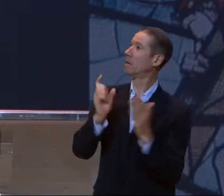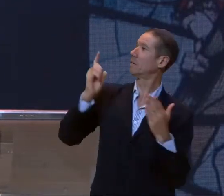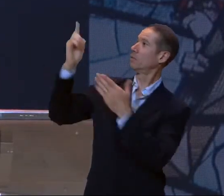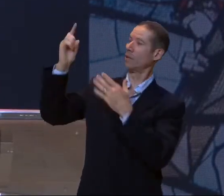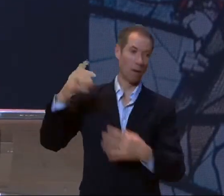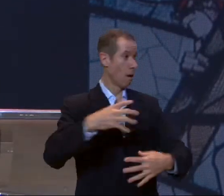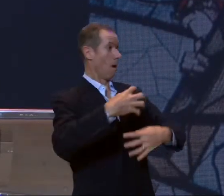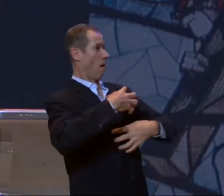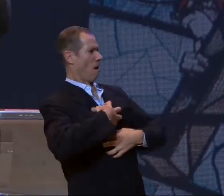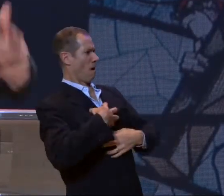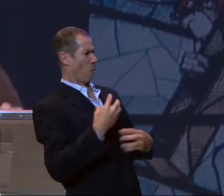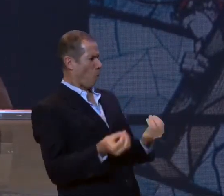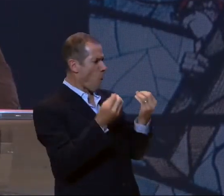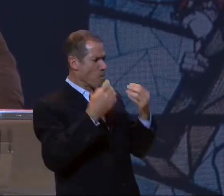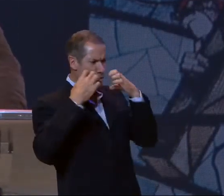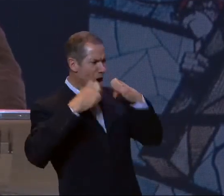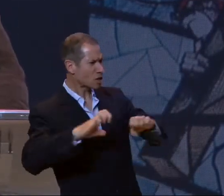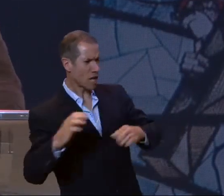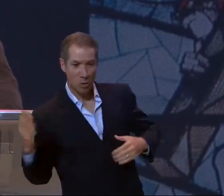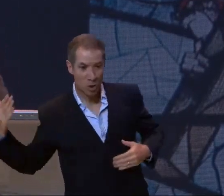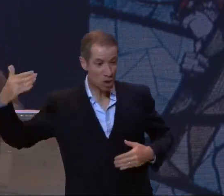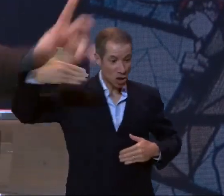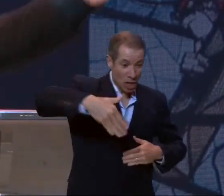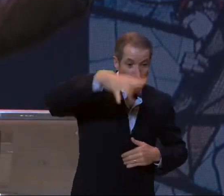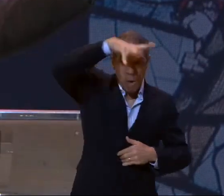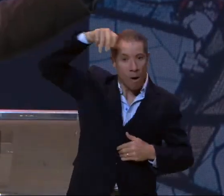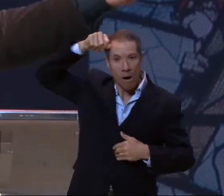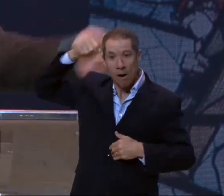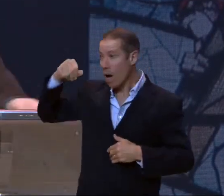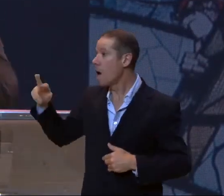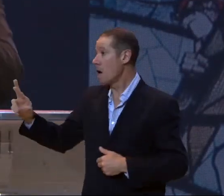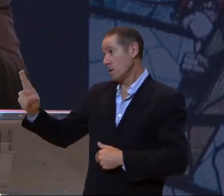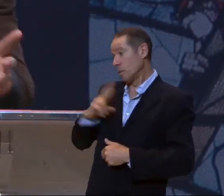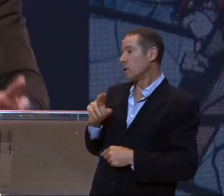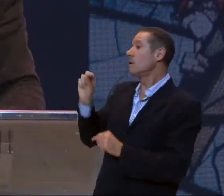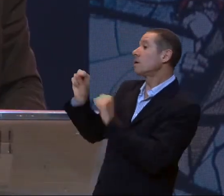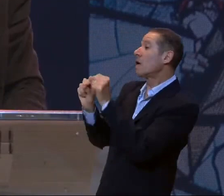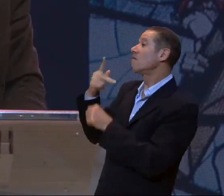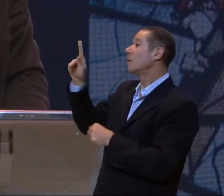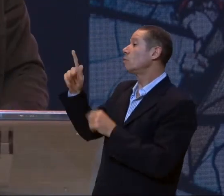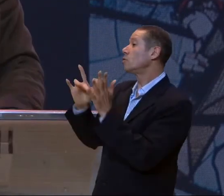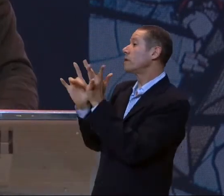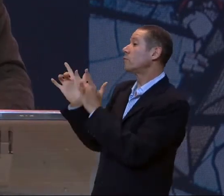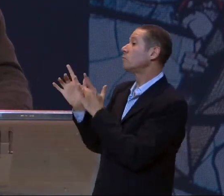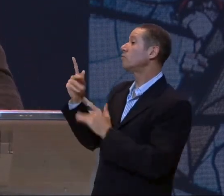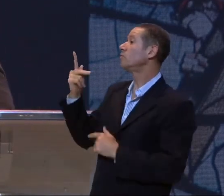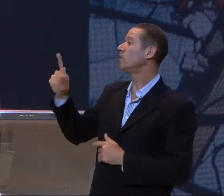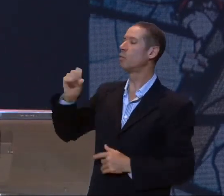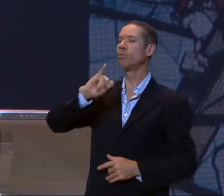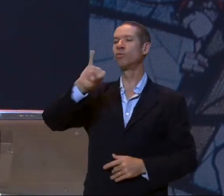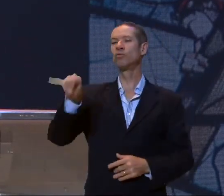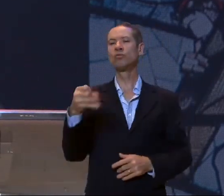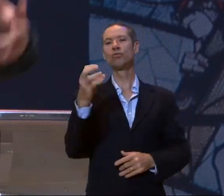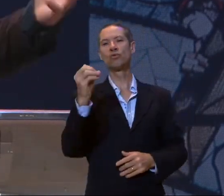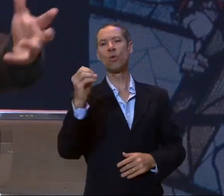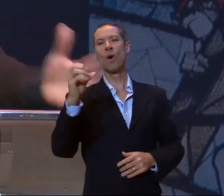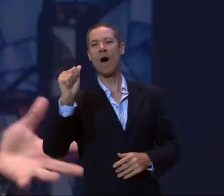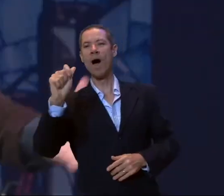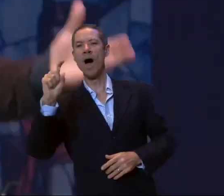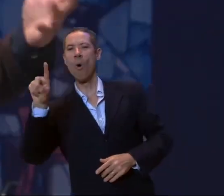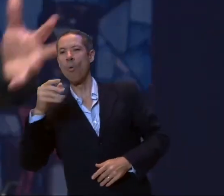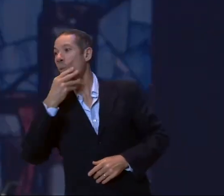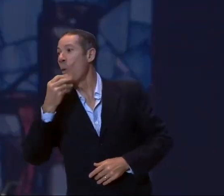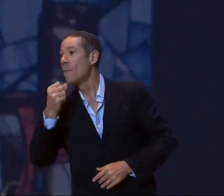impactado. Fala, como que o Evangelho chegou aqui? Eles falam, olha, quem falou de Jesus para nós foi o seu João. E ele